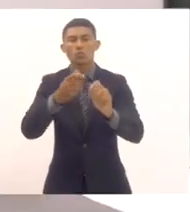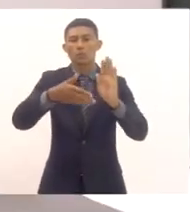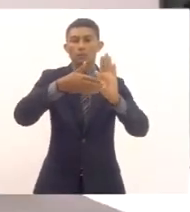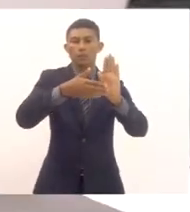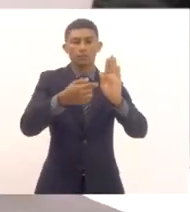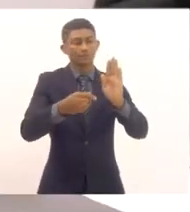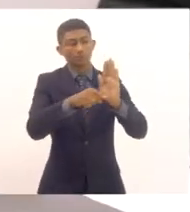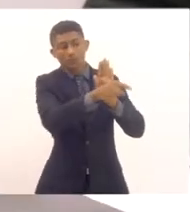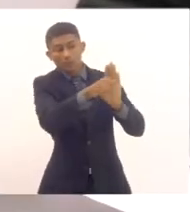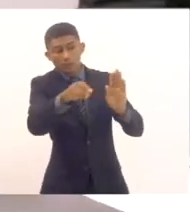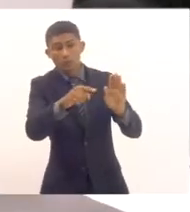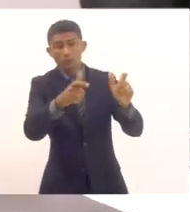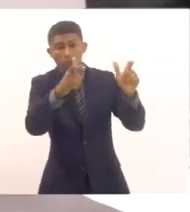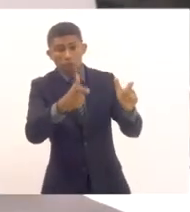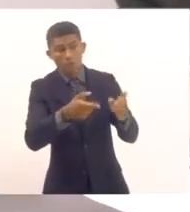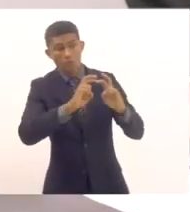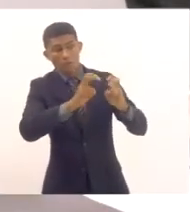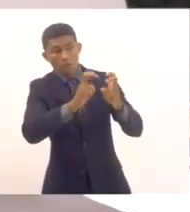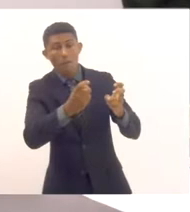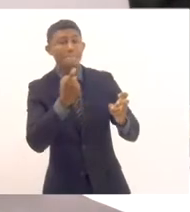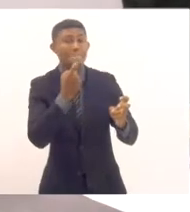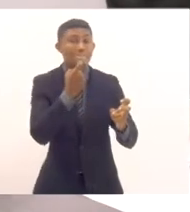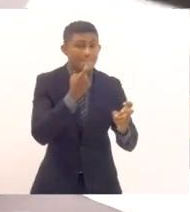das estações da SuperVia